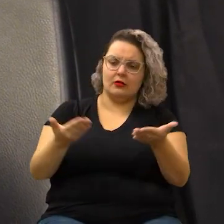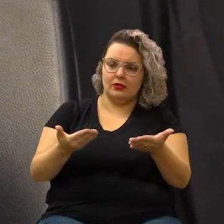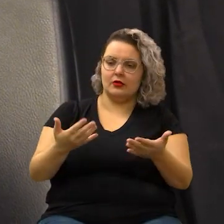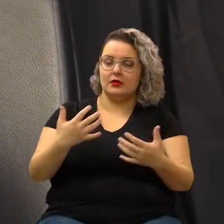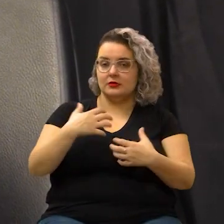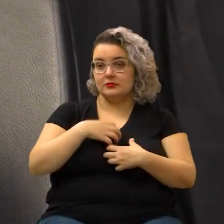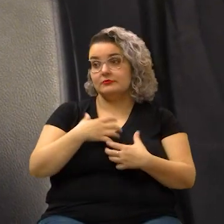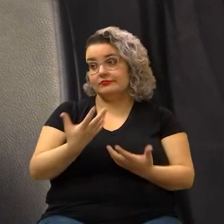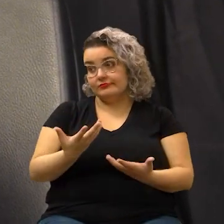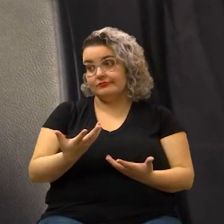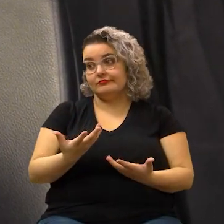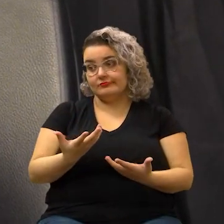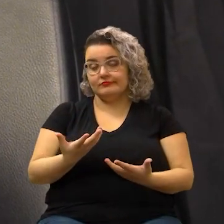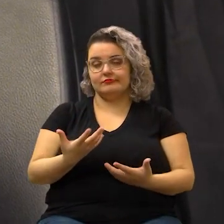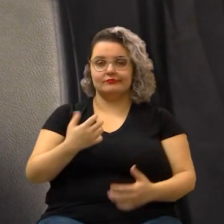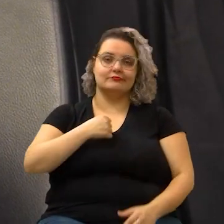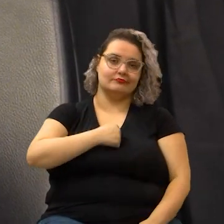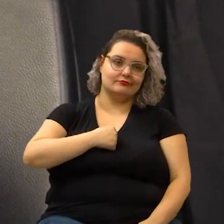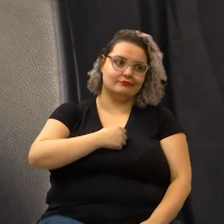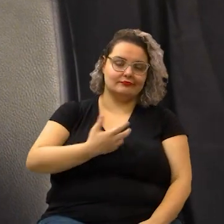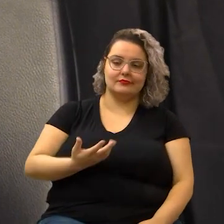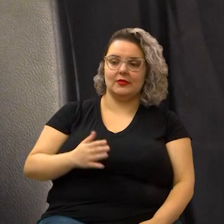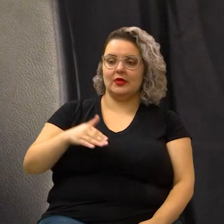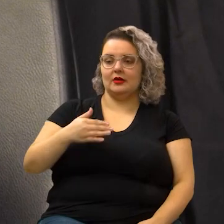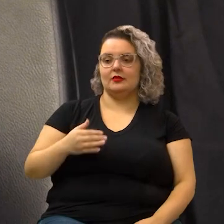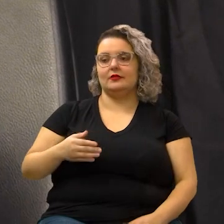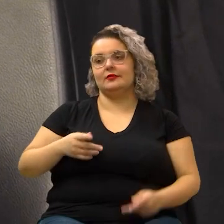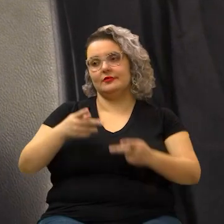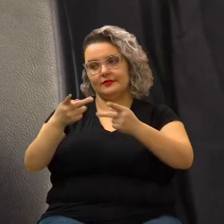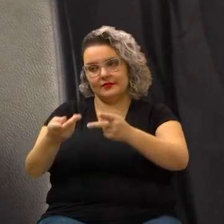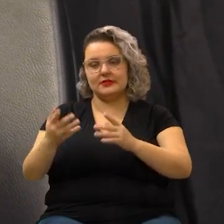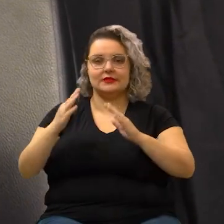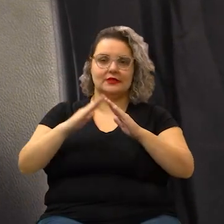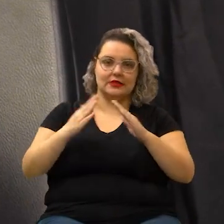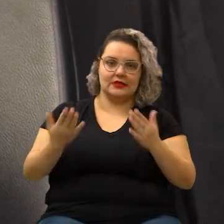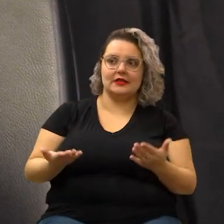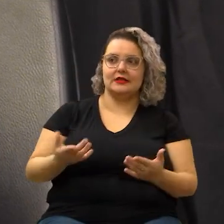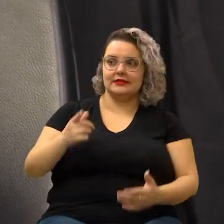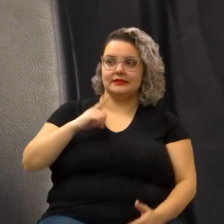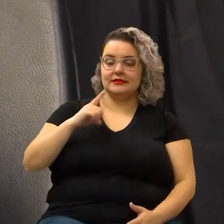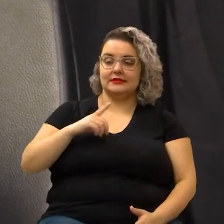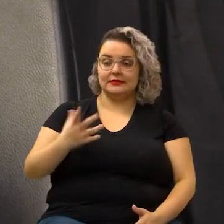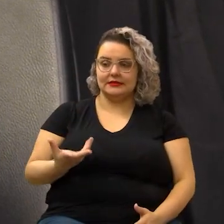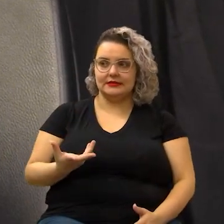hoje ela sente muita falta, né? Porque quando eu não vou na casa tal, tem